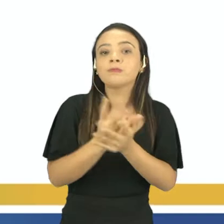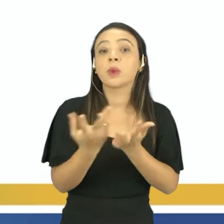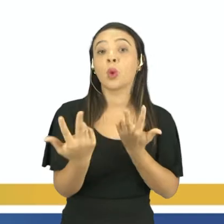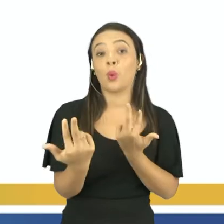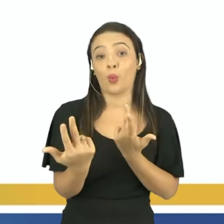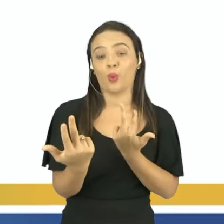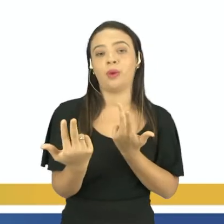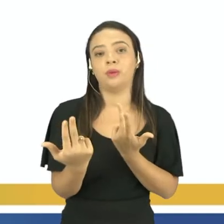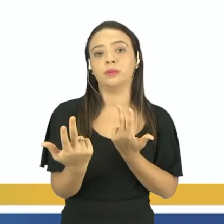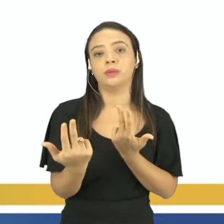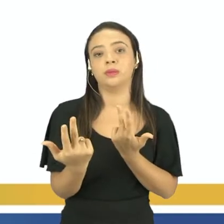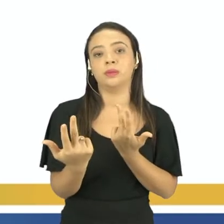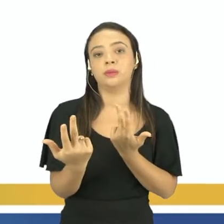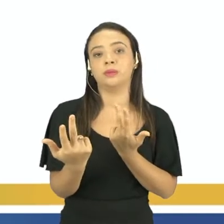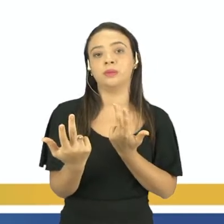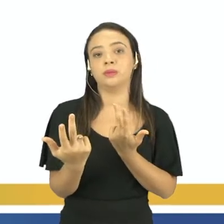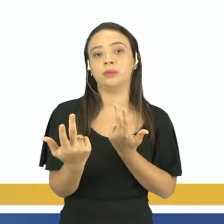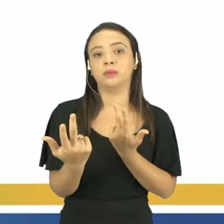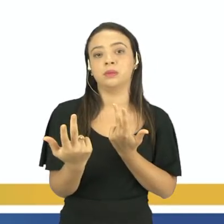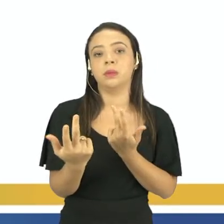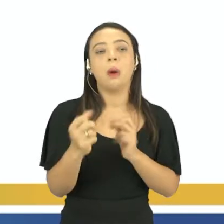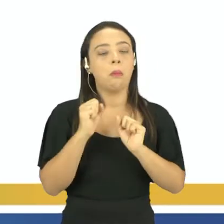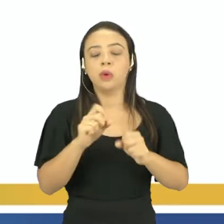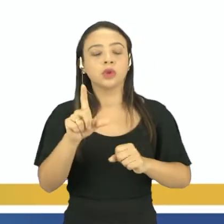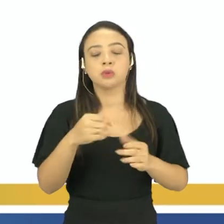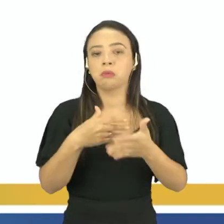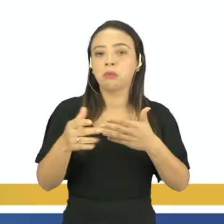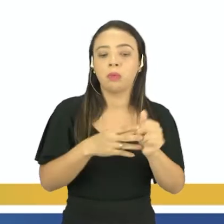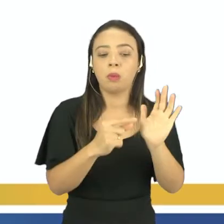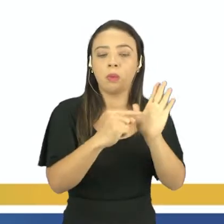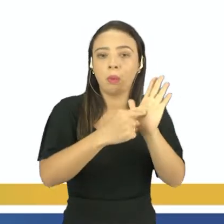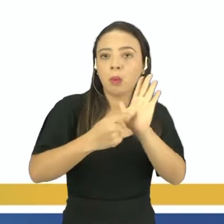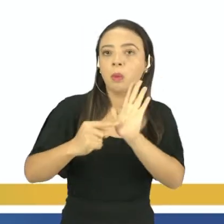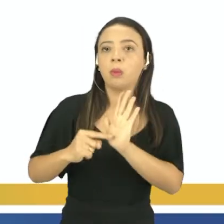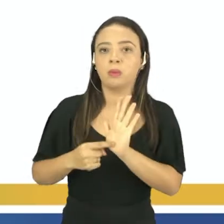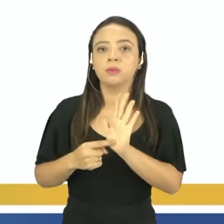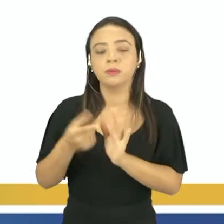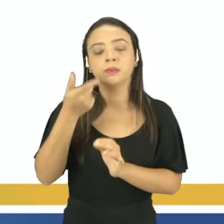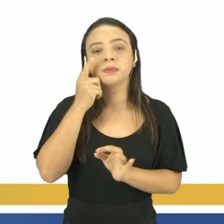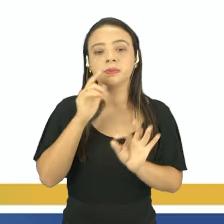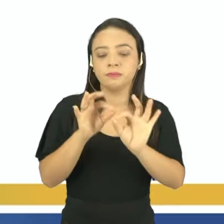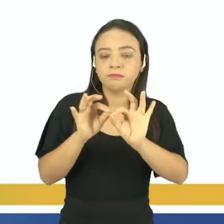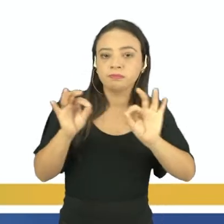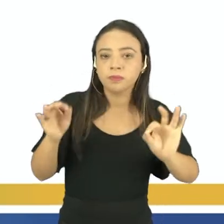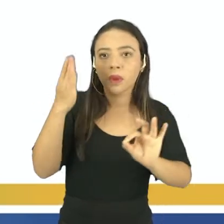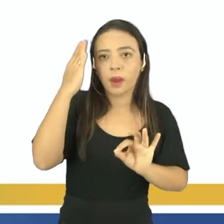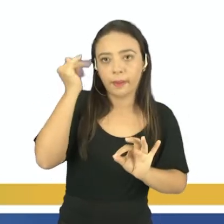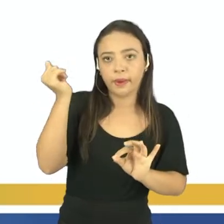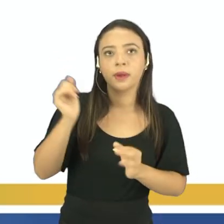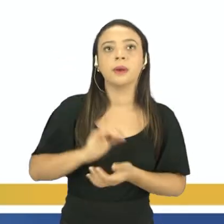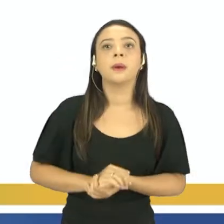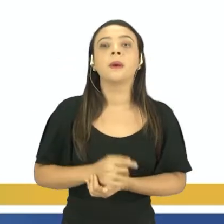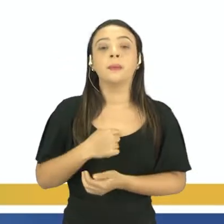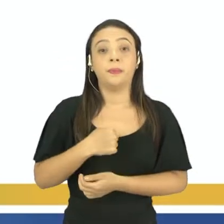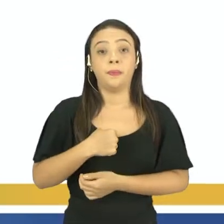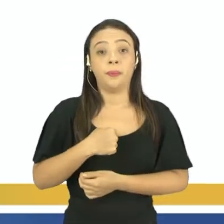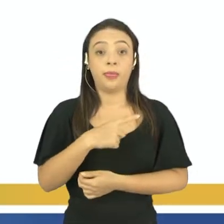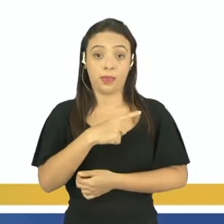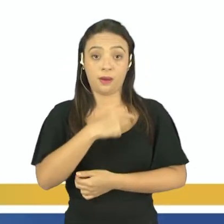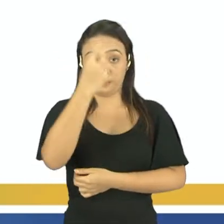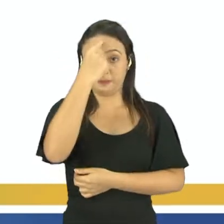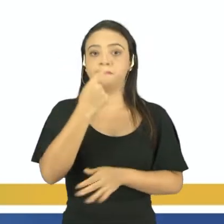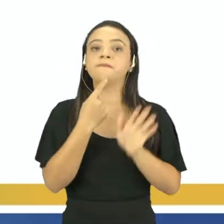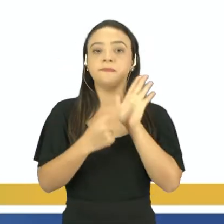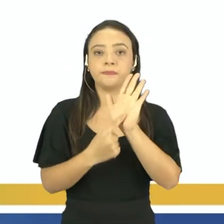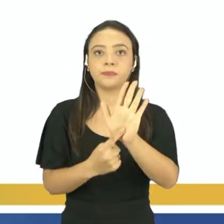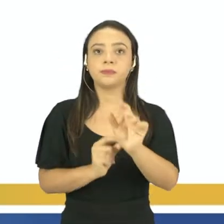né? Independente do ponto escolhido aí que utilizamos para medi-las. Então, essa imagem aí que está aparecendo para vocês